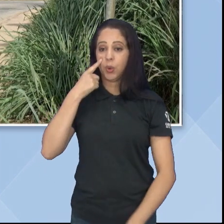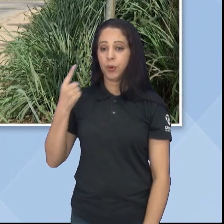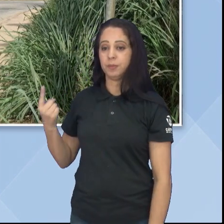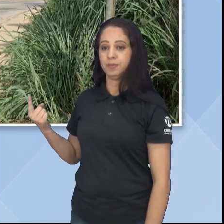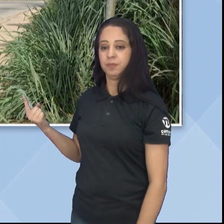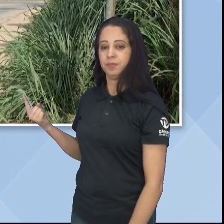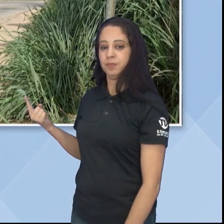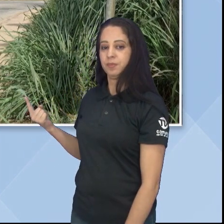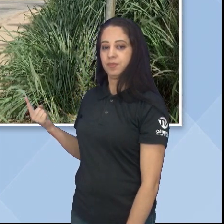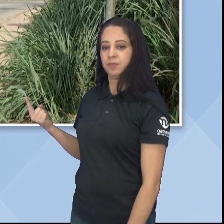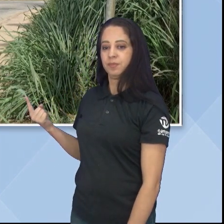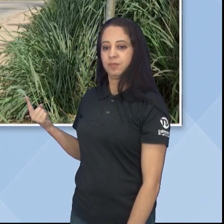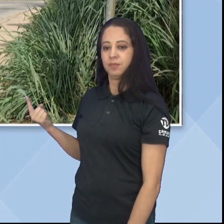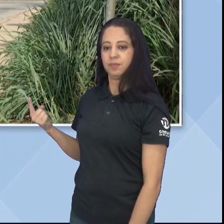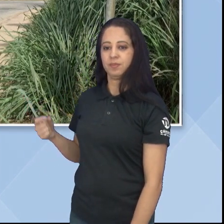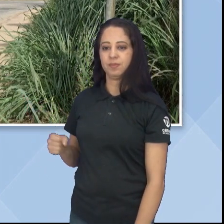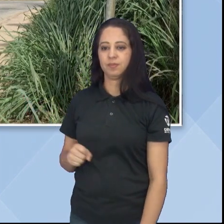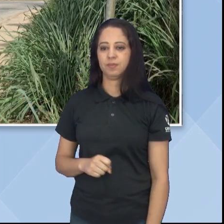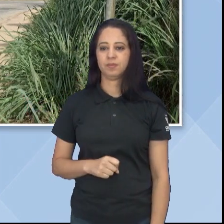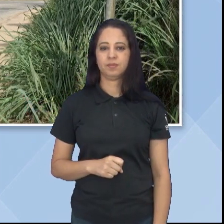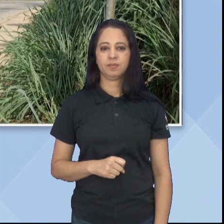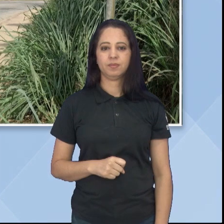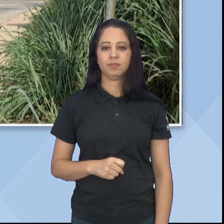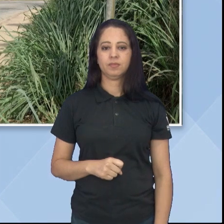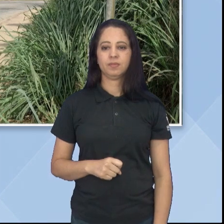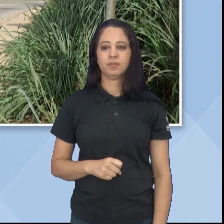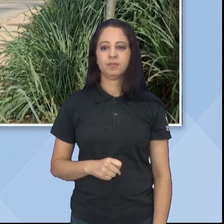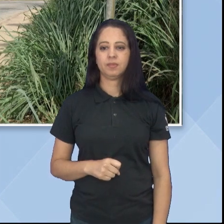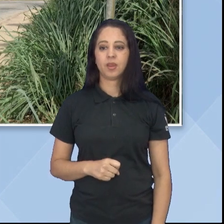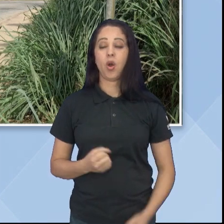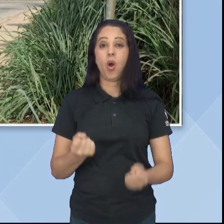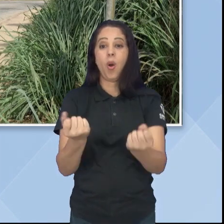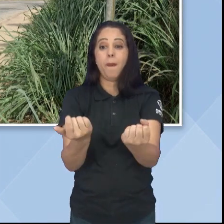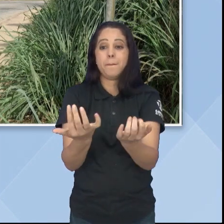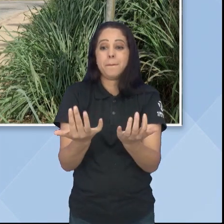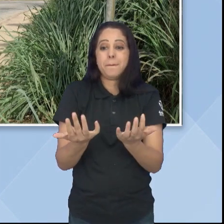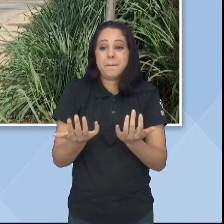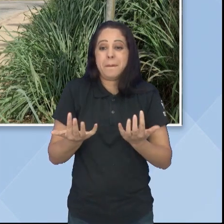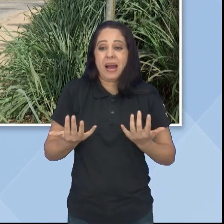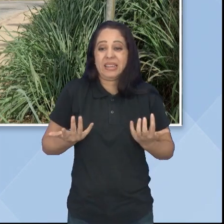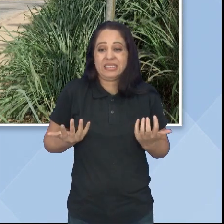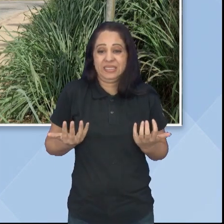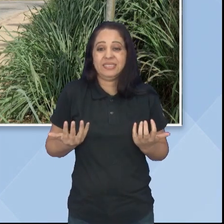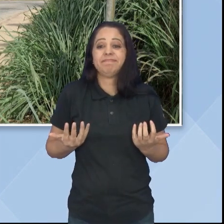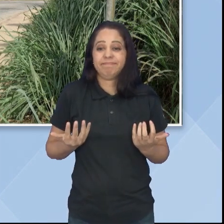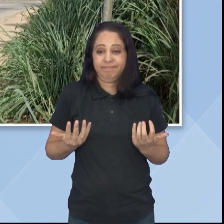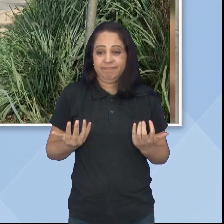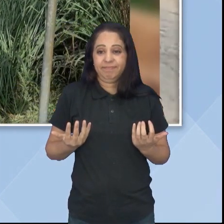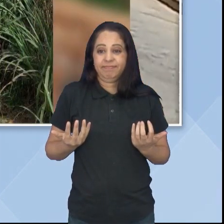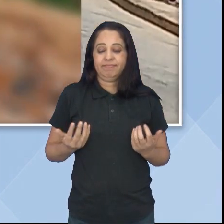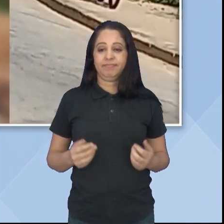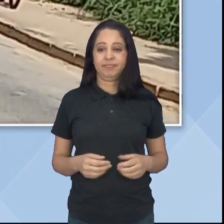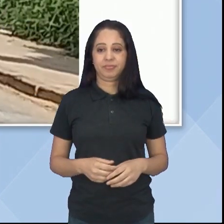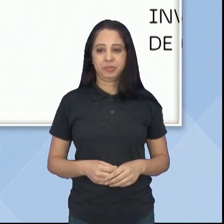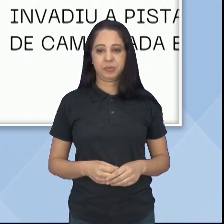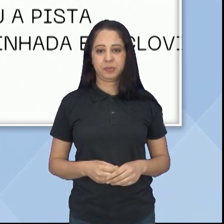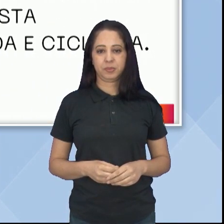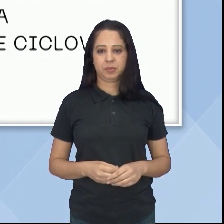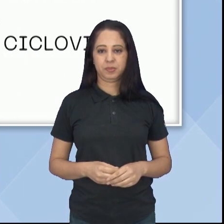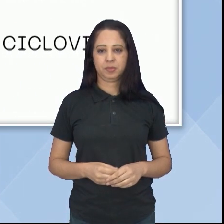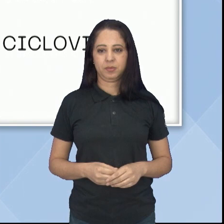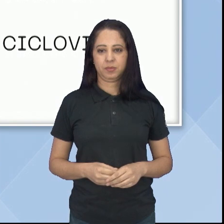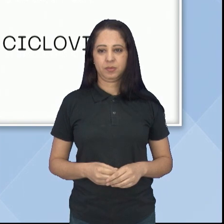Dom José Antônio Couto. Olha o matagal aí do lado, olha aí. Pode passar.